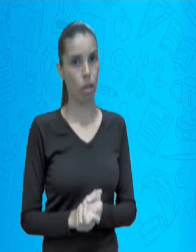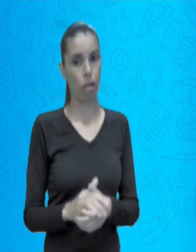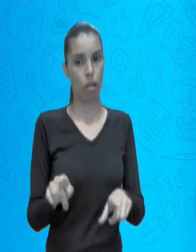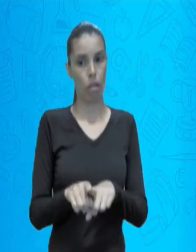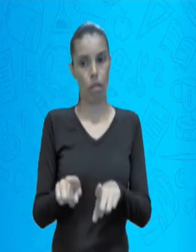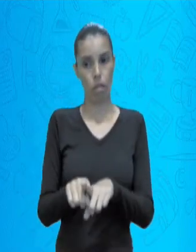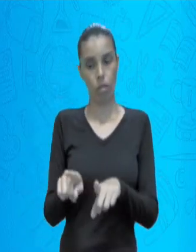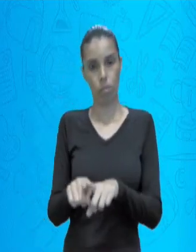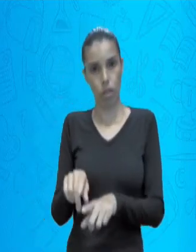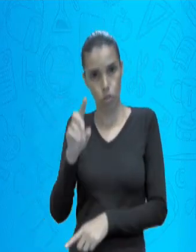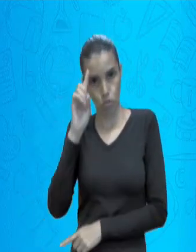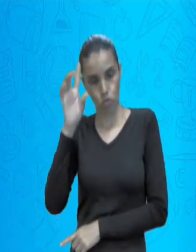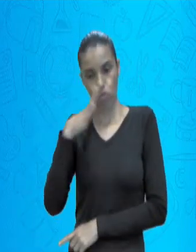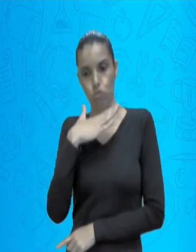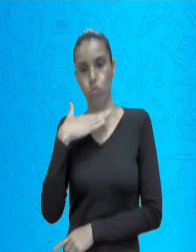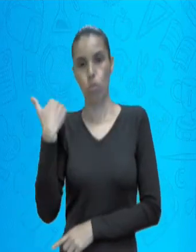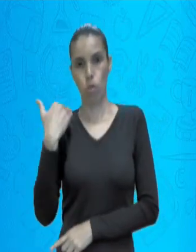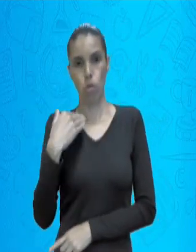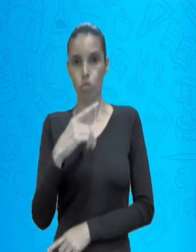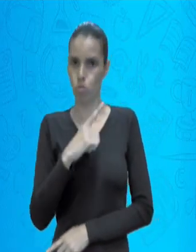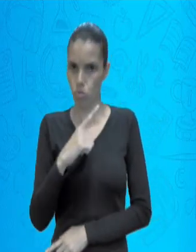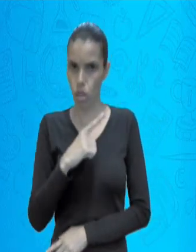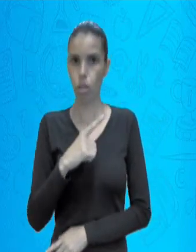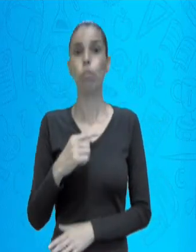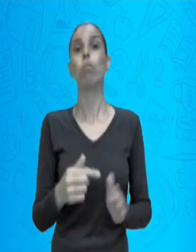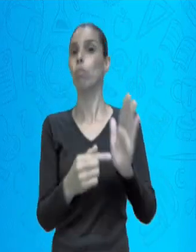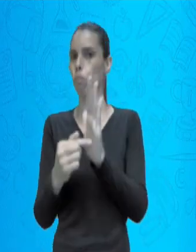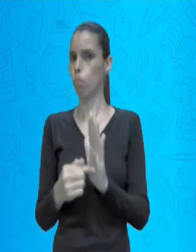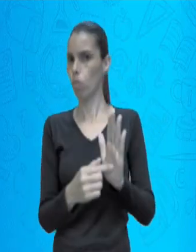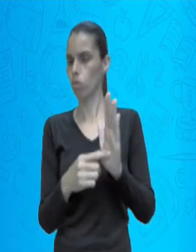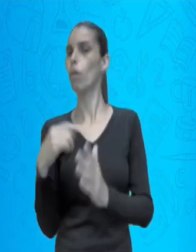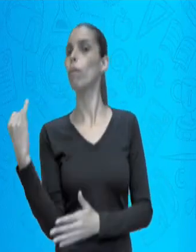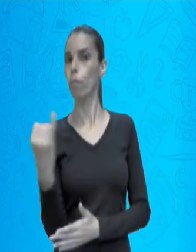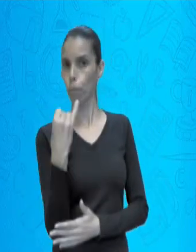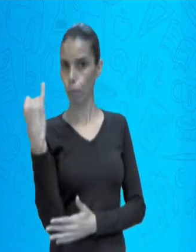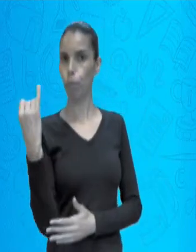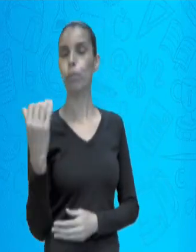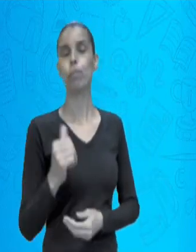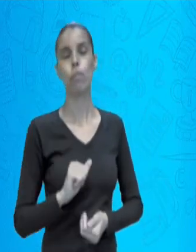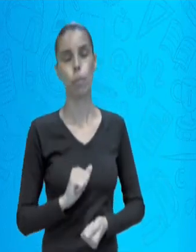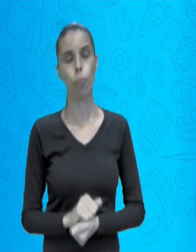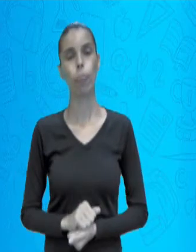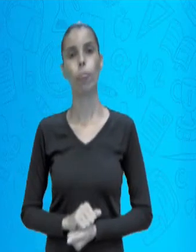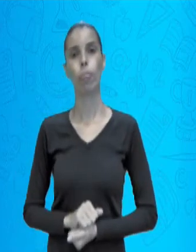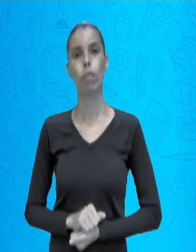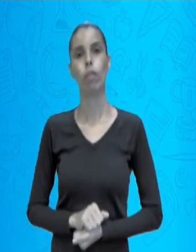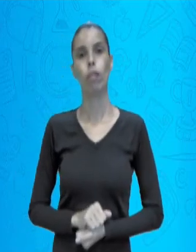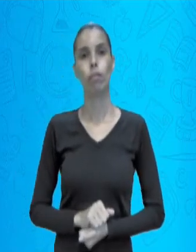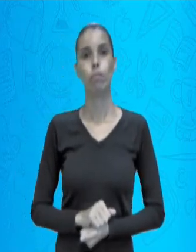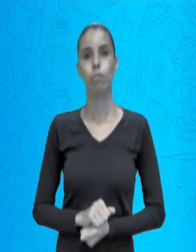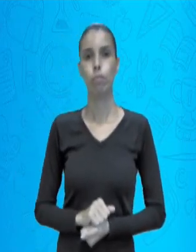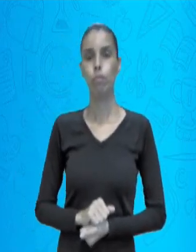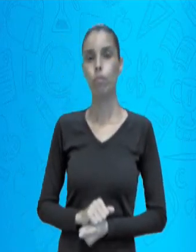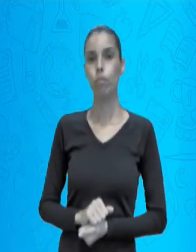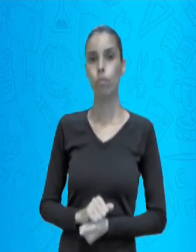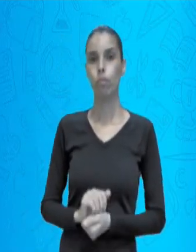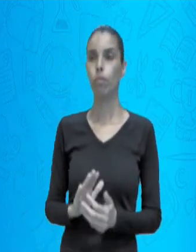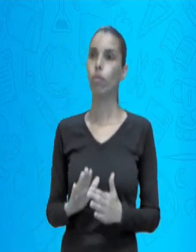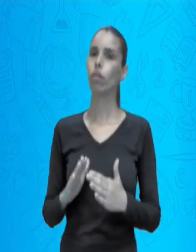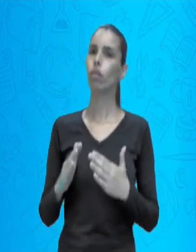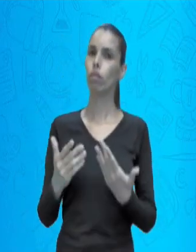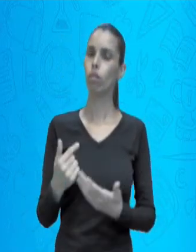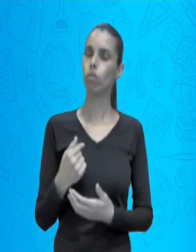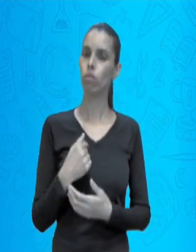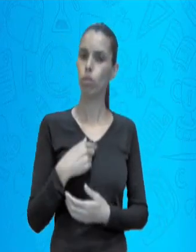e algumas curiosidades. Bom, eu li bastante sobre o Ziraldo e